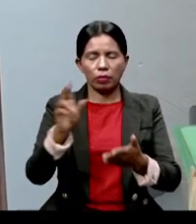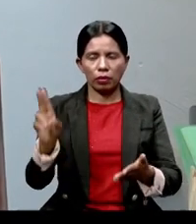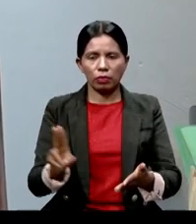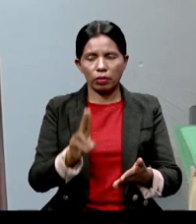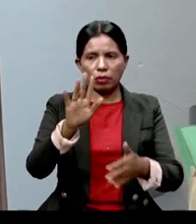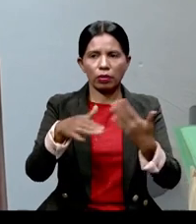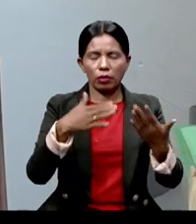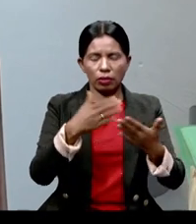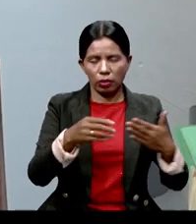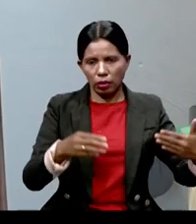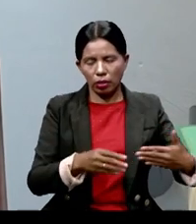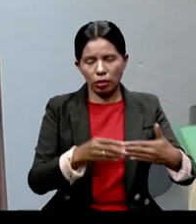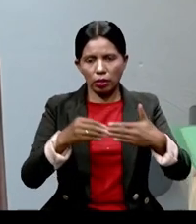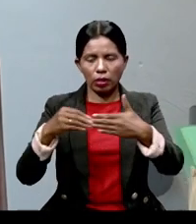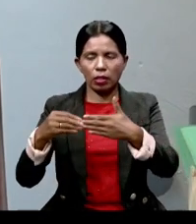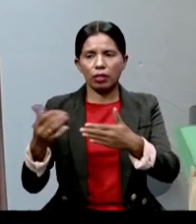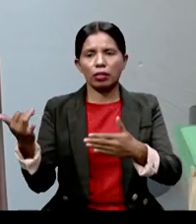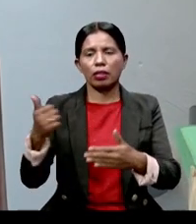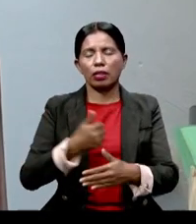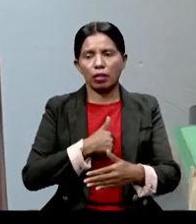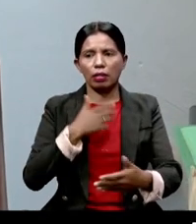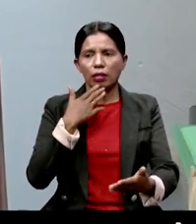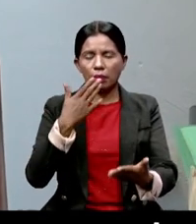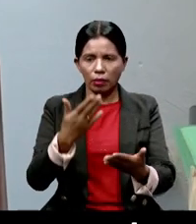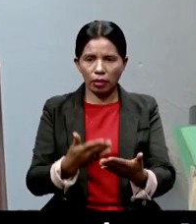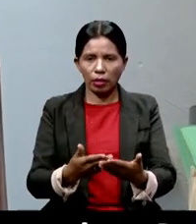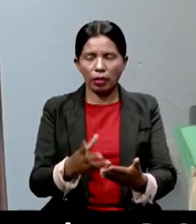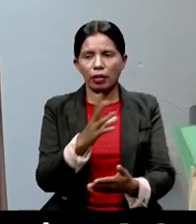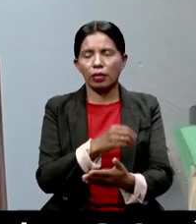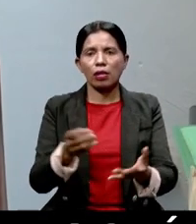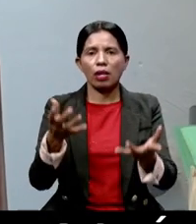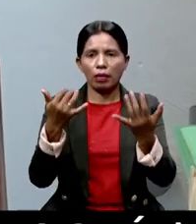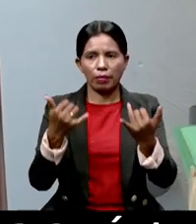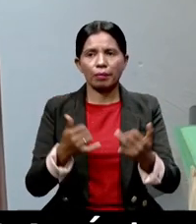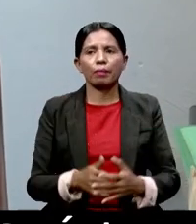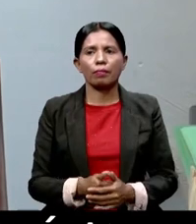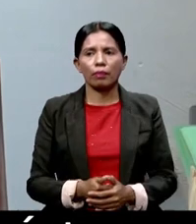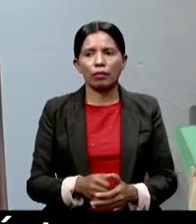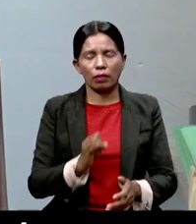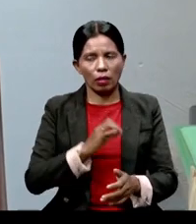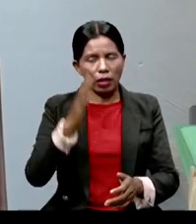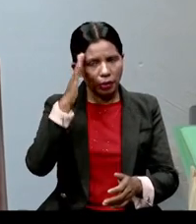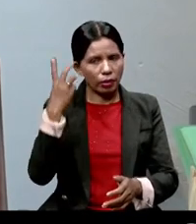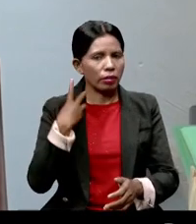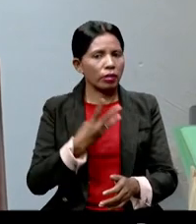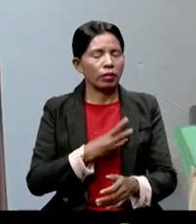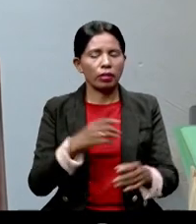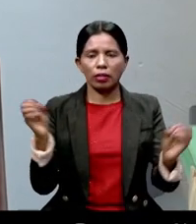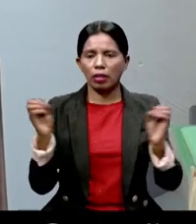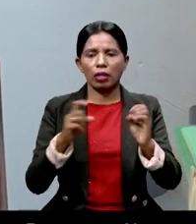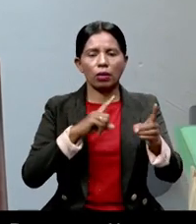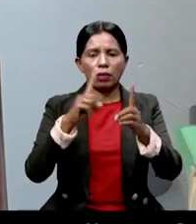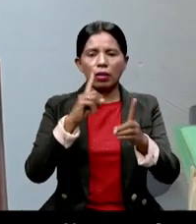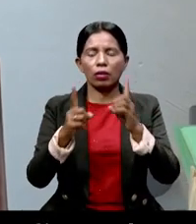hori organiza ser nian diaclio. No agora, ao hanun ita sila qualia ona kona